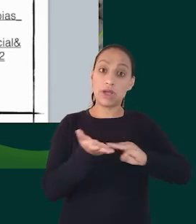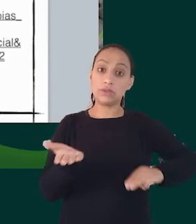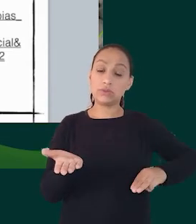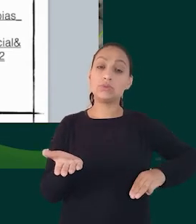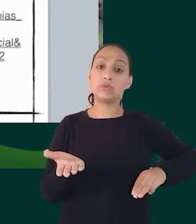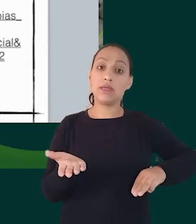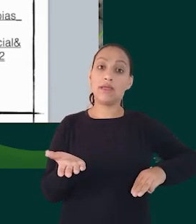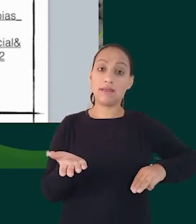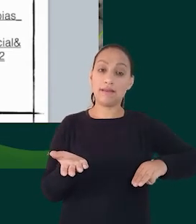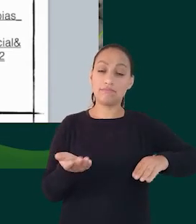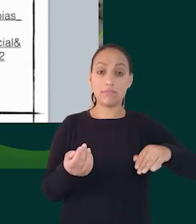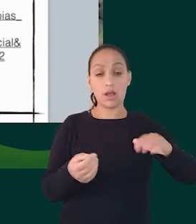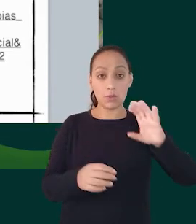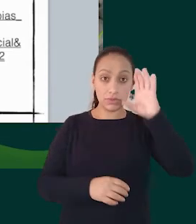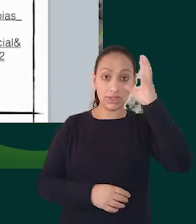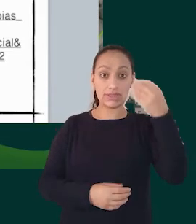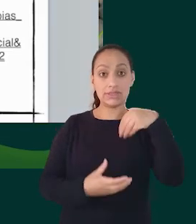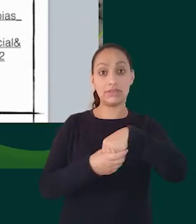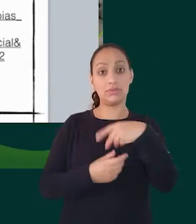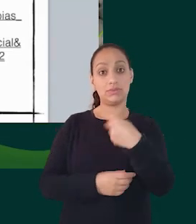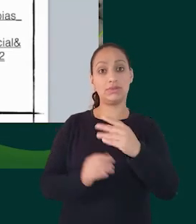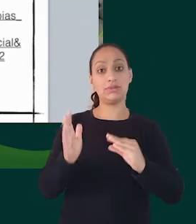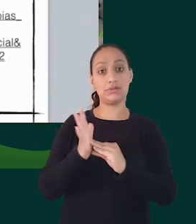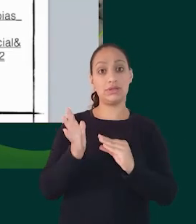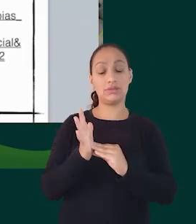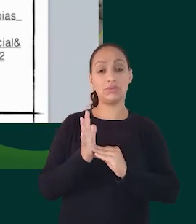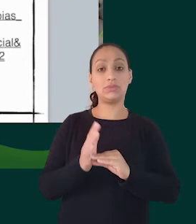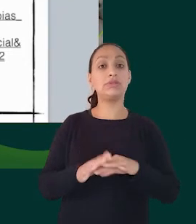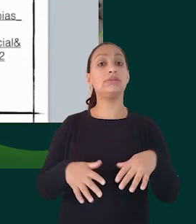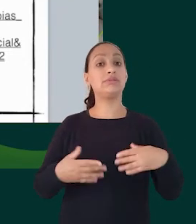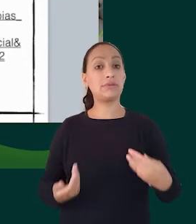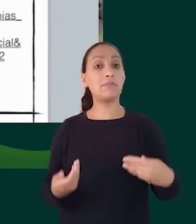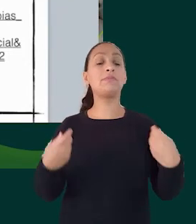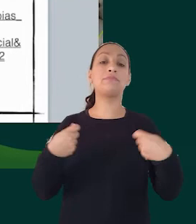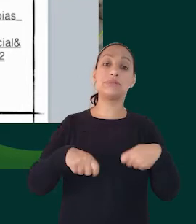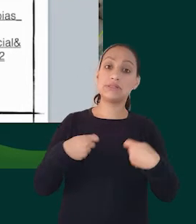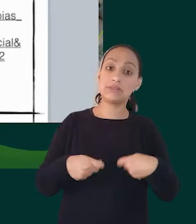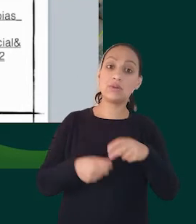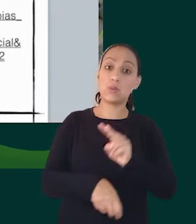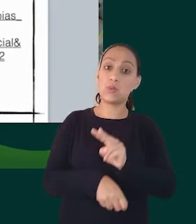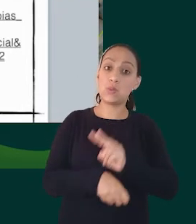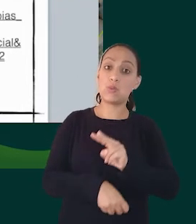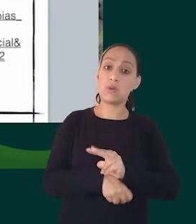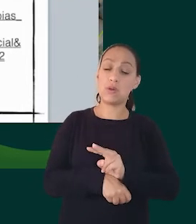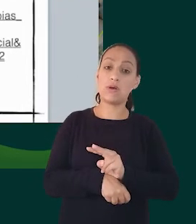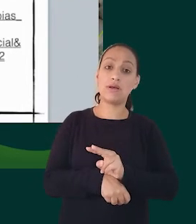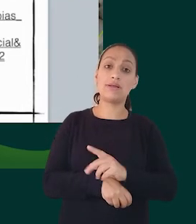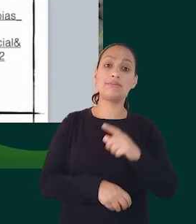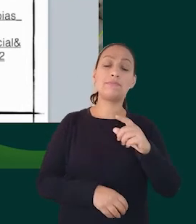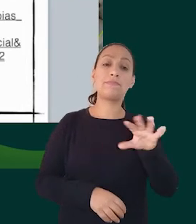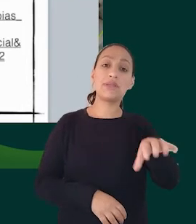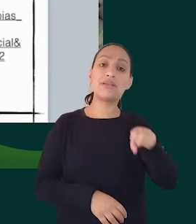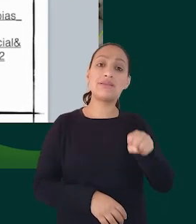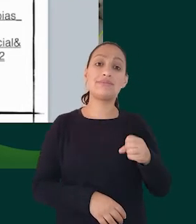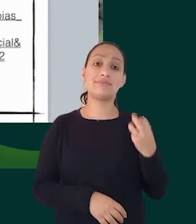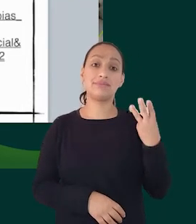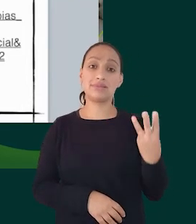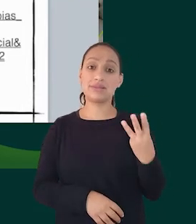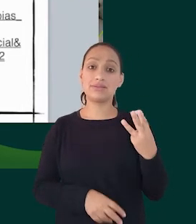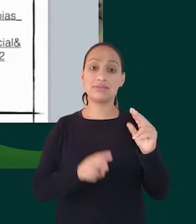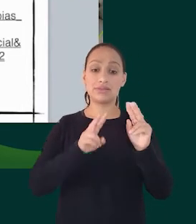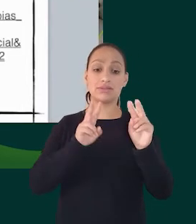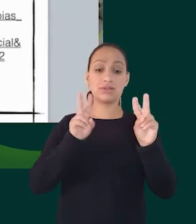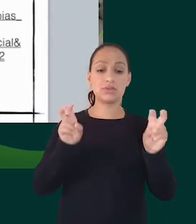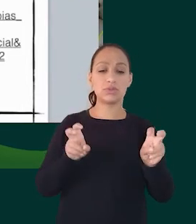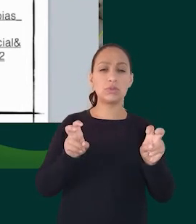dados. Tá? Então, isso tem que se tomar bastante cuidado. E aí eu peguei 3 coisinhas aqui, 4,